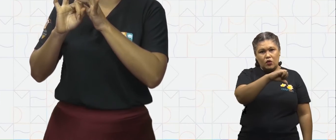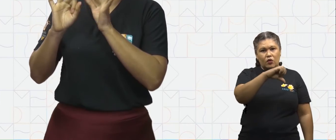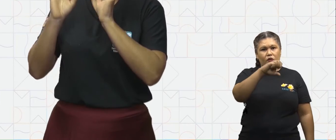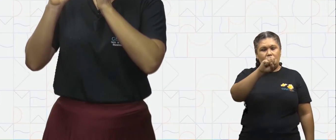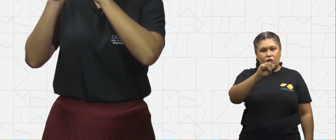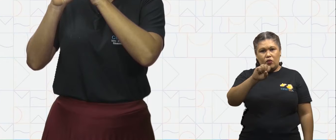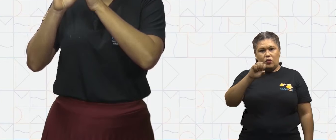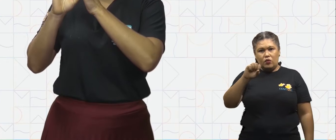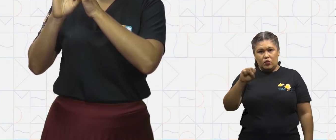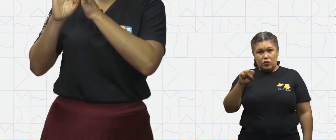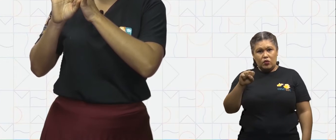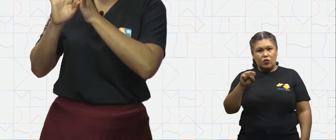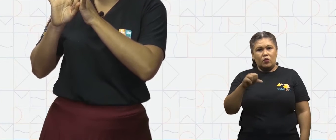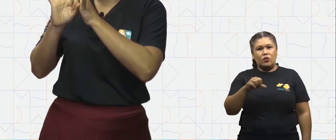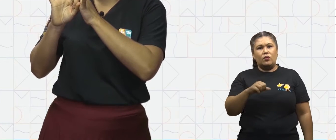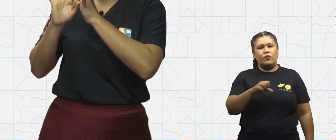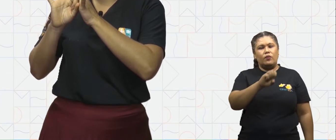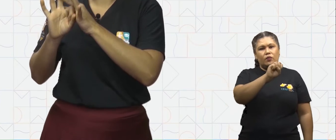988,